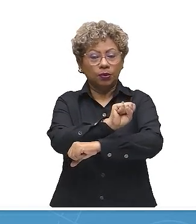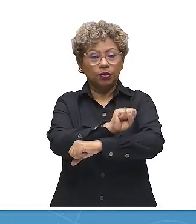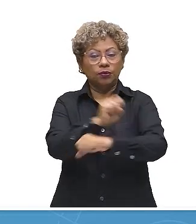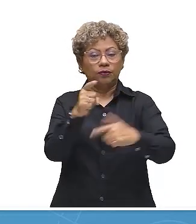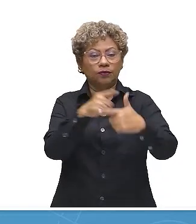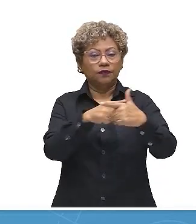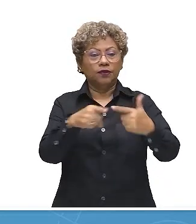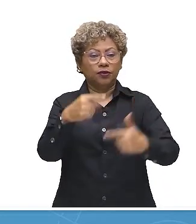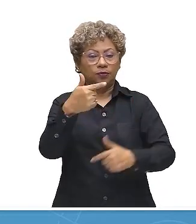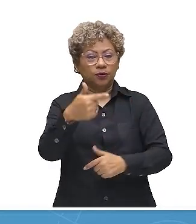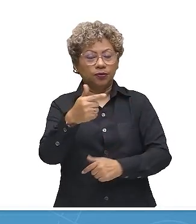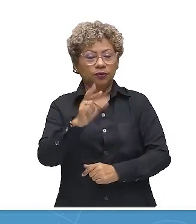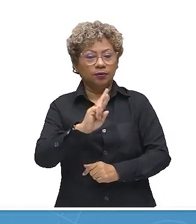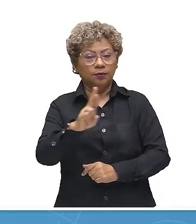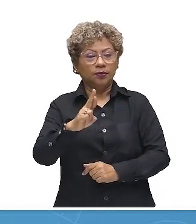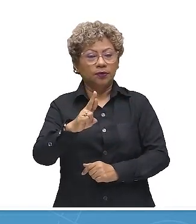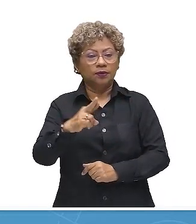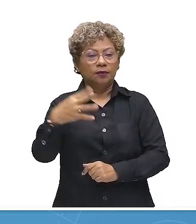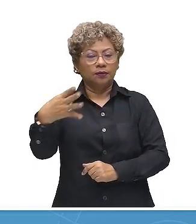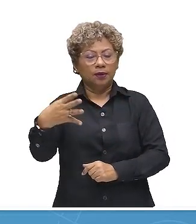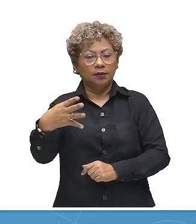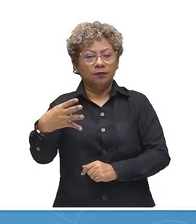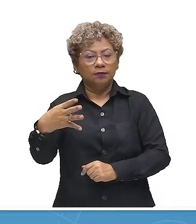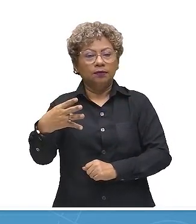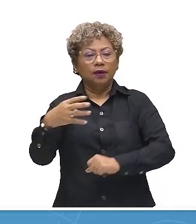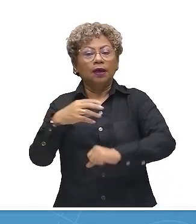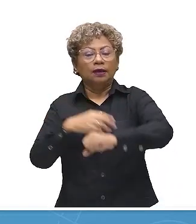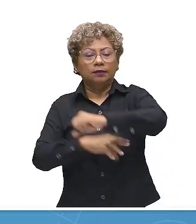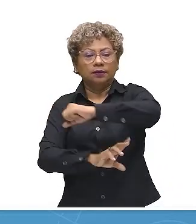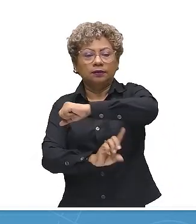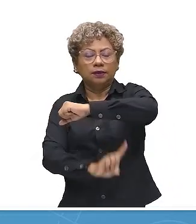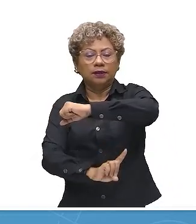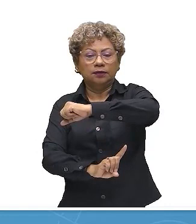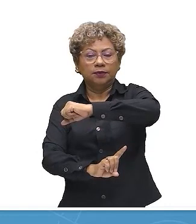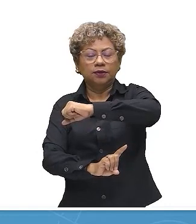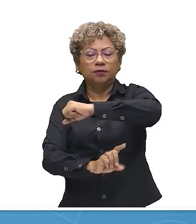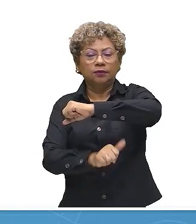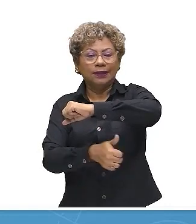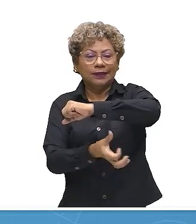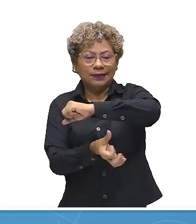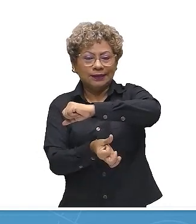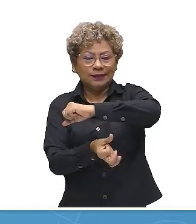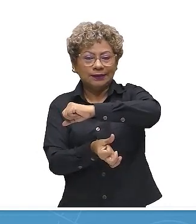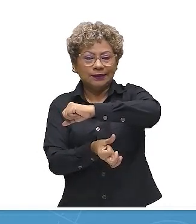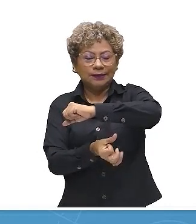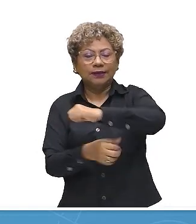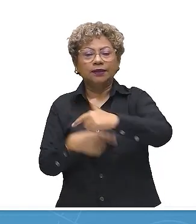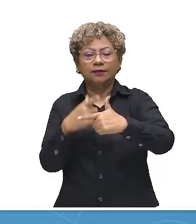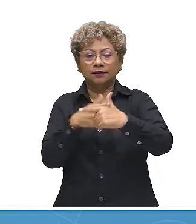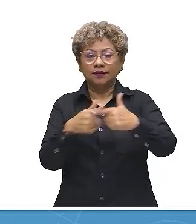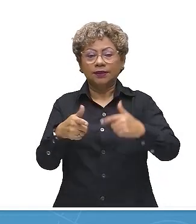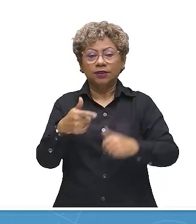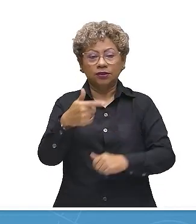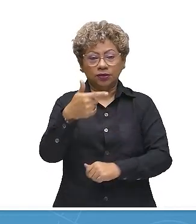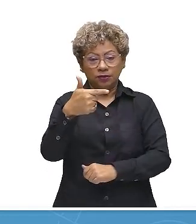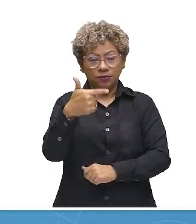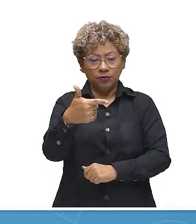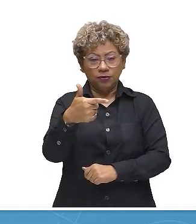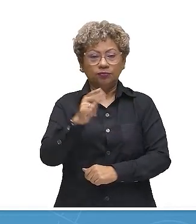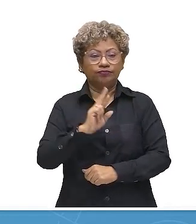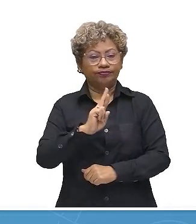2. E resultou aqui numa nova fração 4 sobre